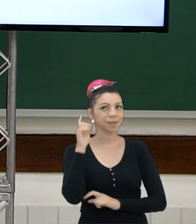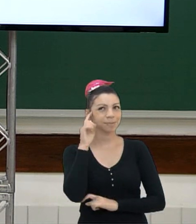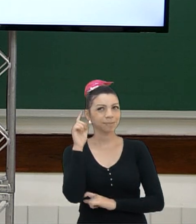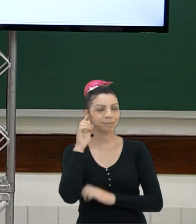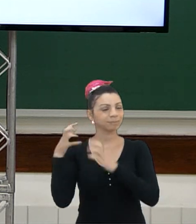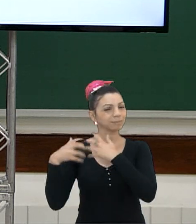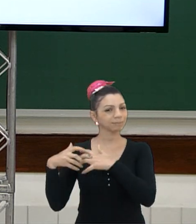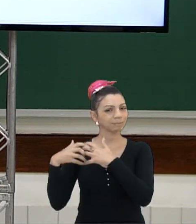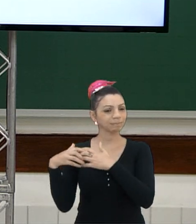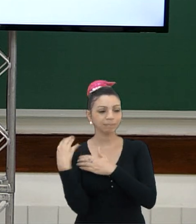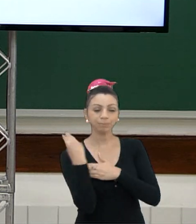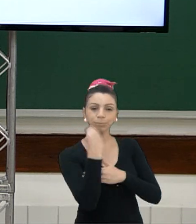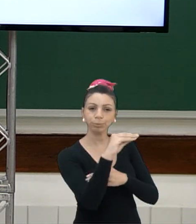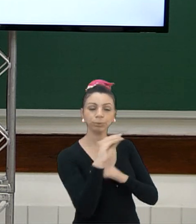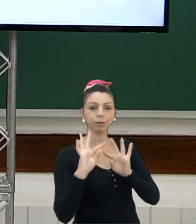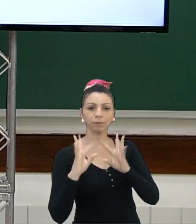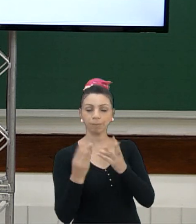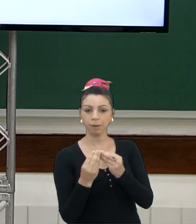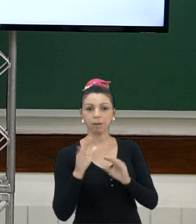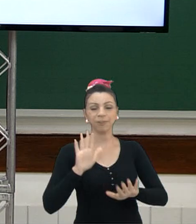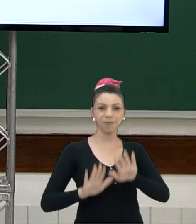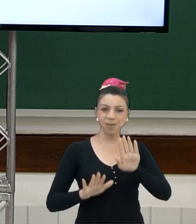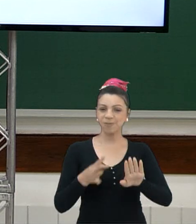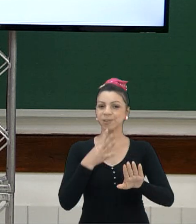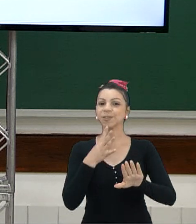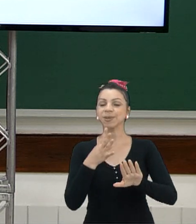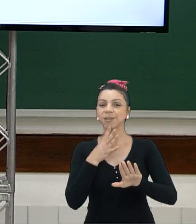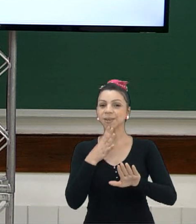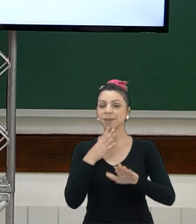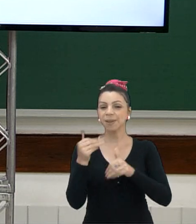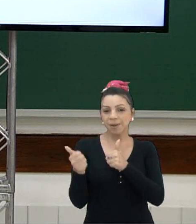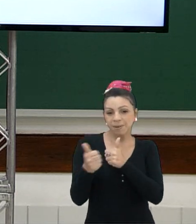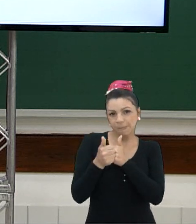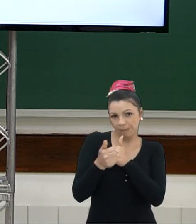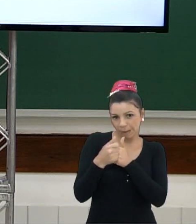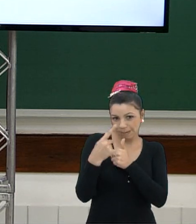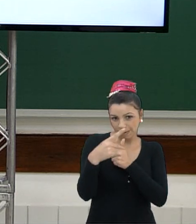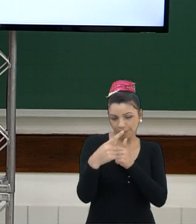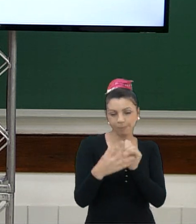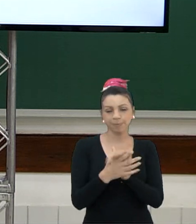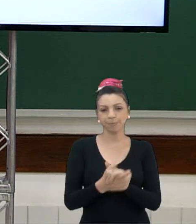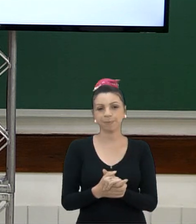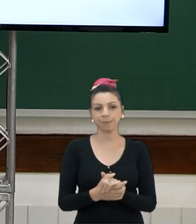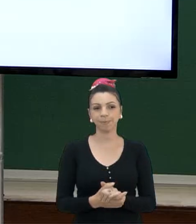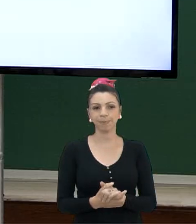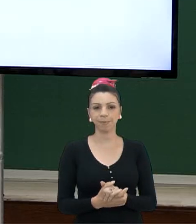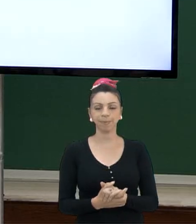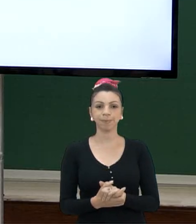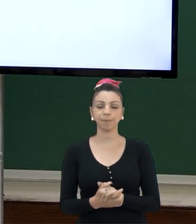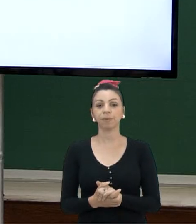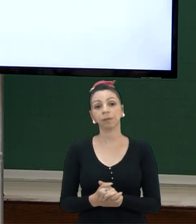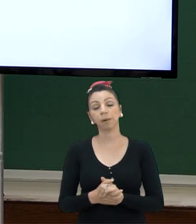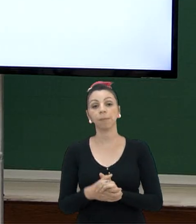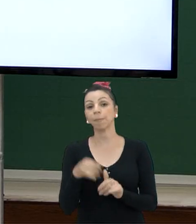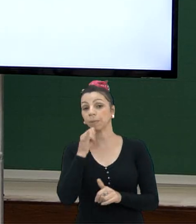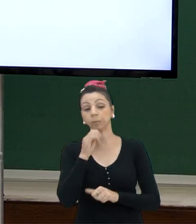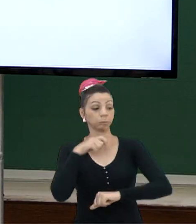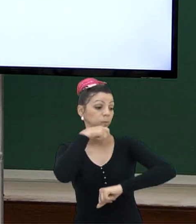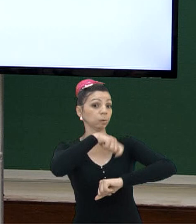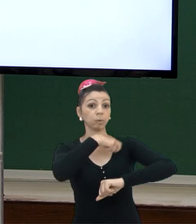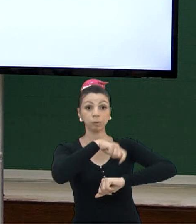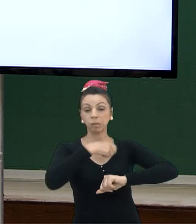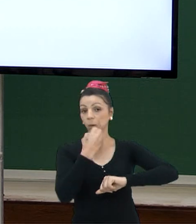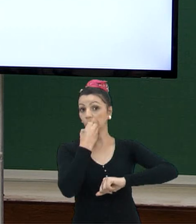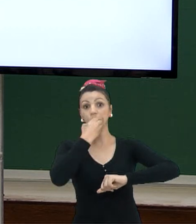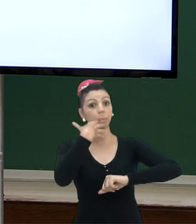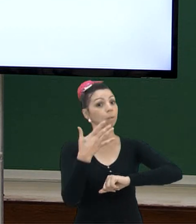na publicidade? Talvez você conheça alguém aí próximo a você que faz, cozinha muito bem.